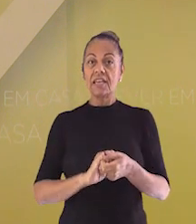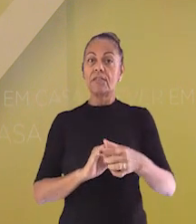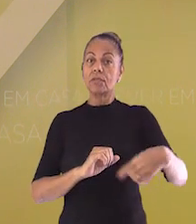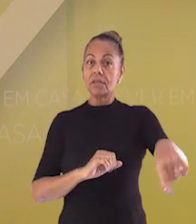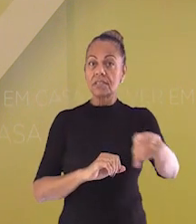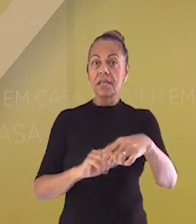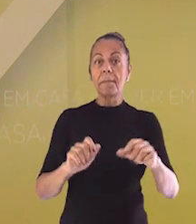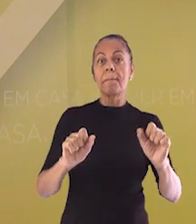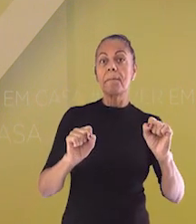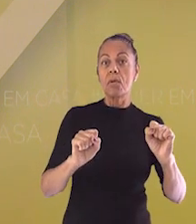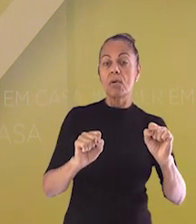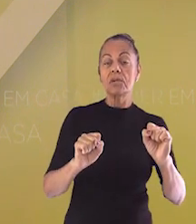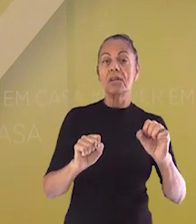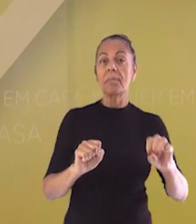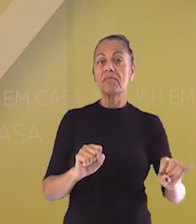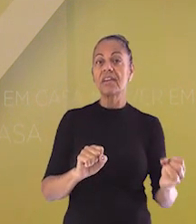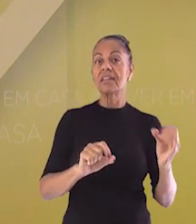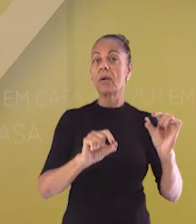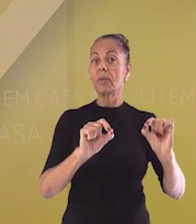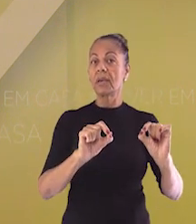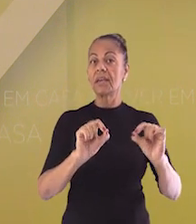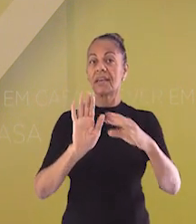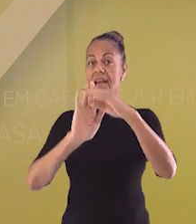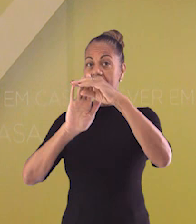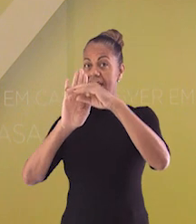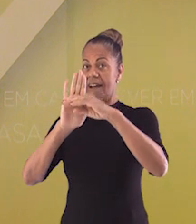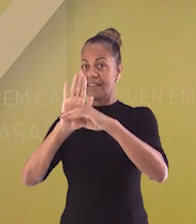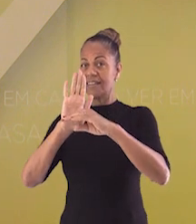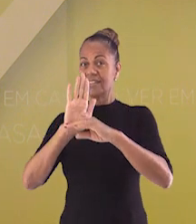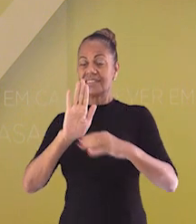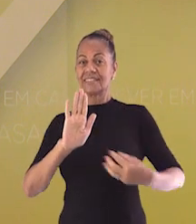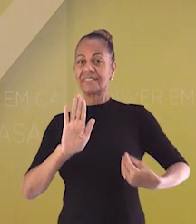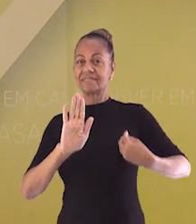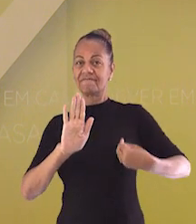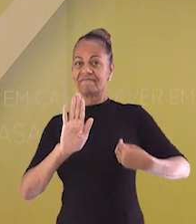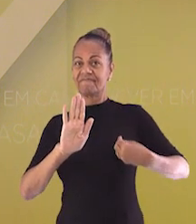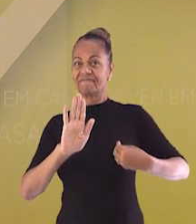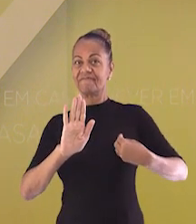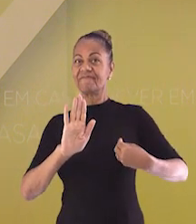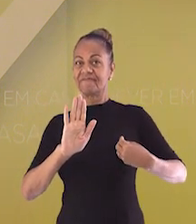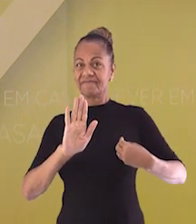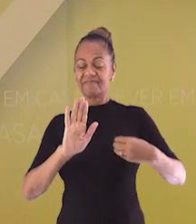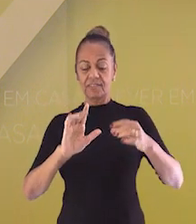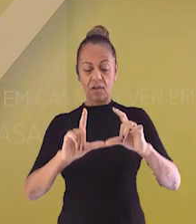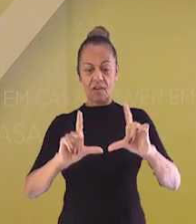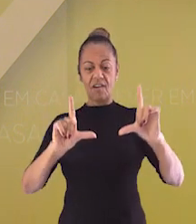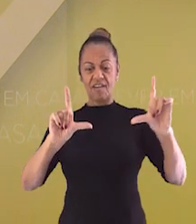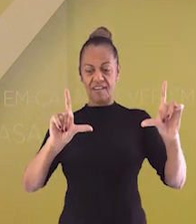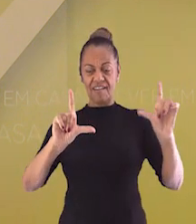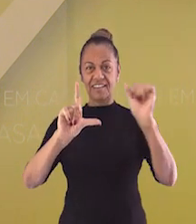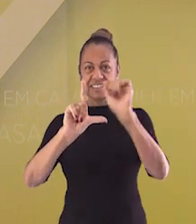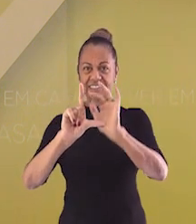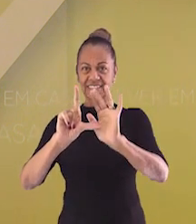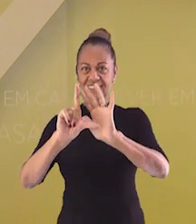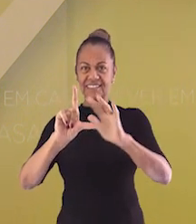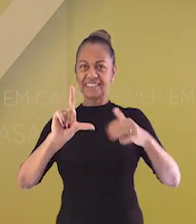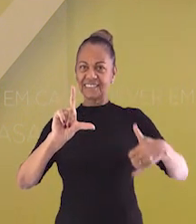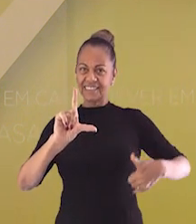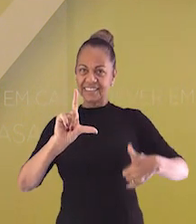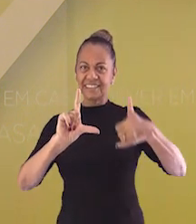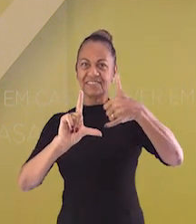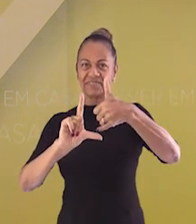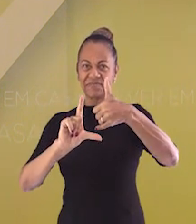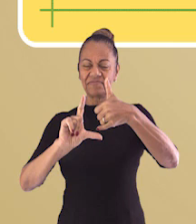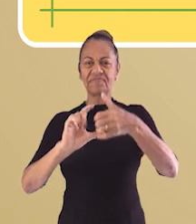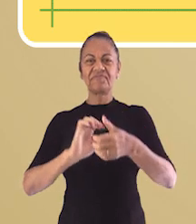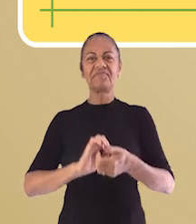aproveitar e assinar a lista de presença. Peça a ajuda de um adulto e aponte o celular para o código QR que aparece aí na